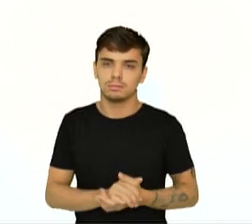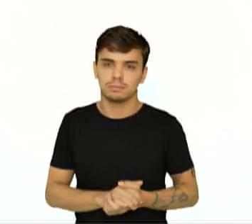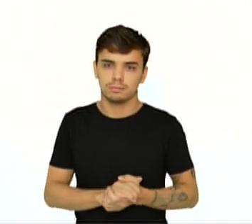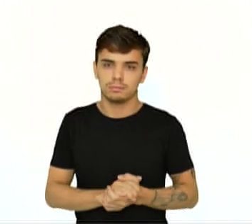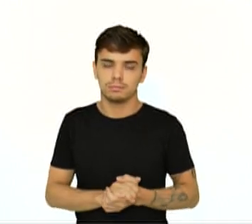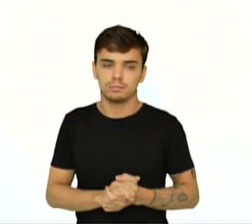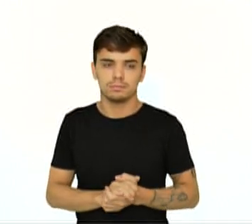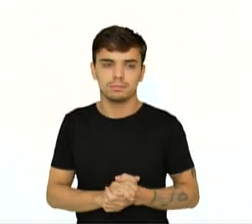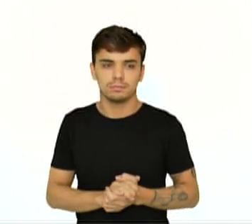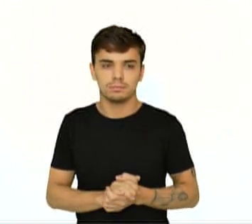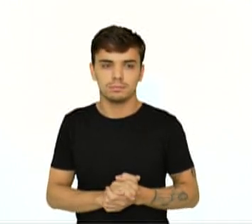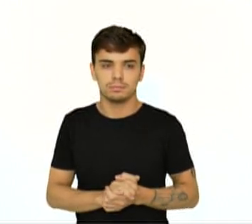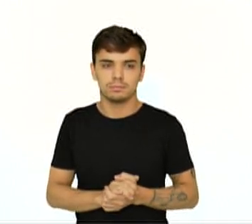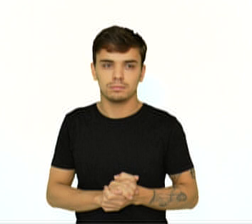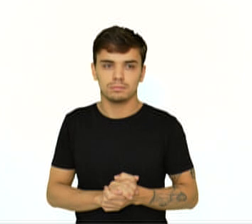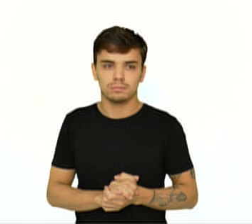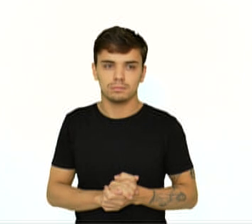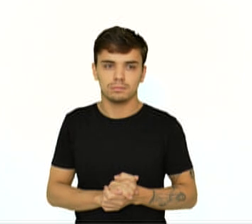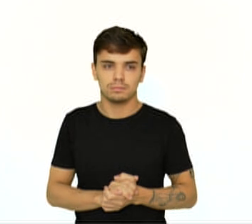cenar, tá? Então,